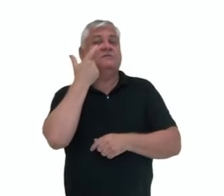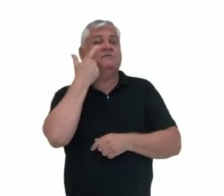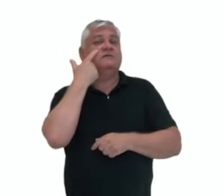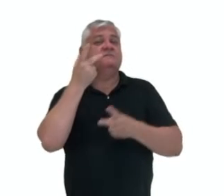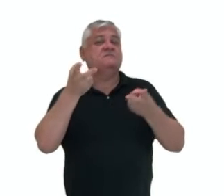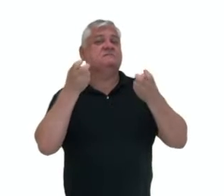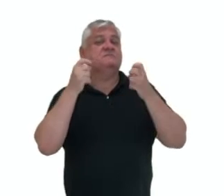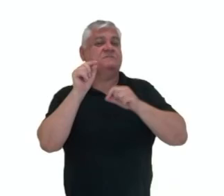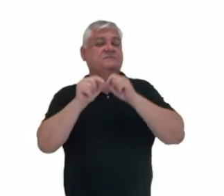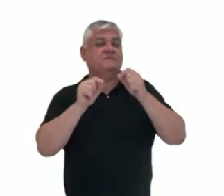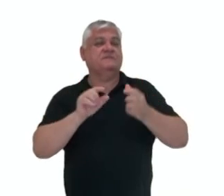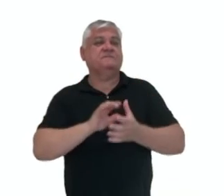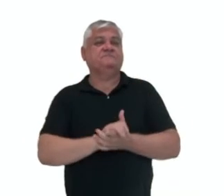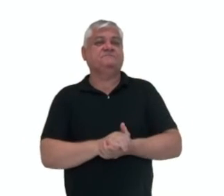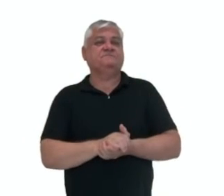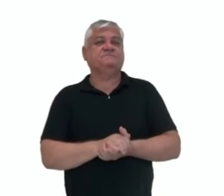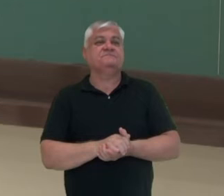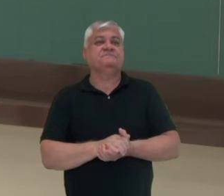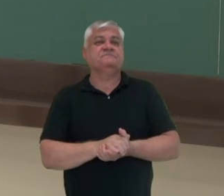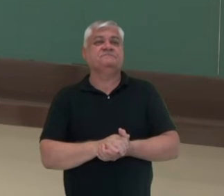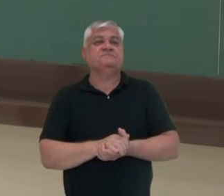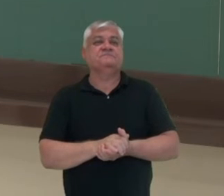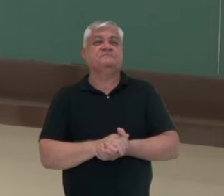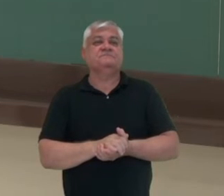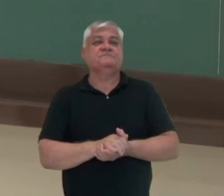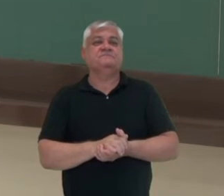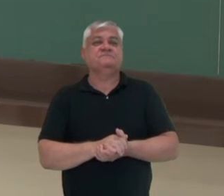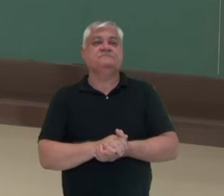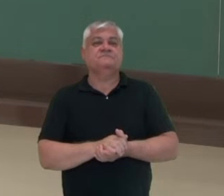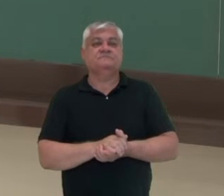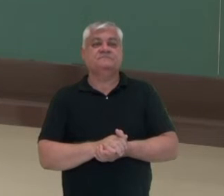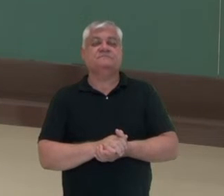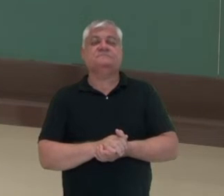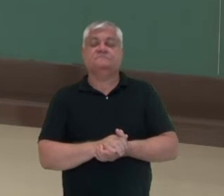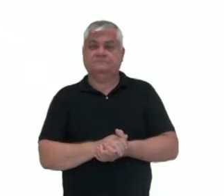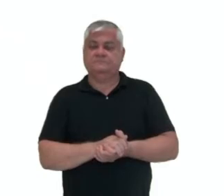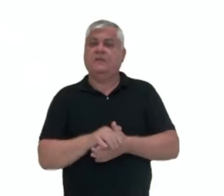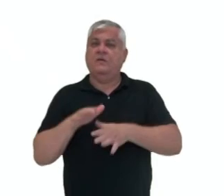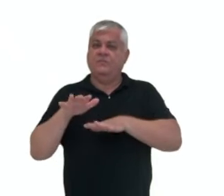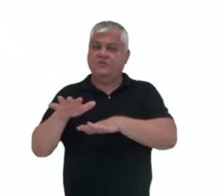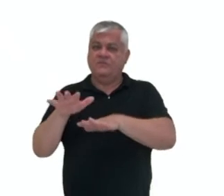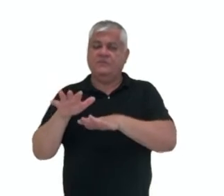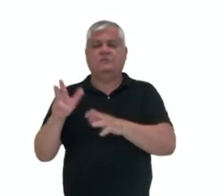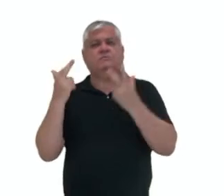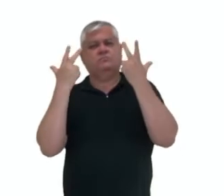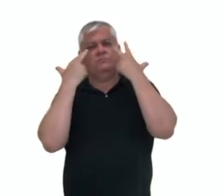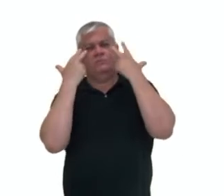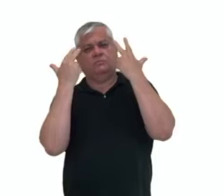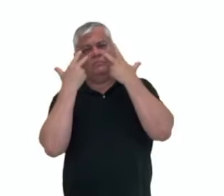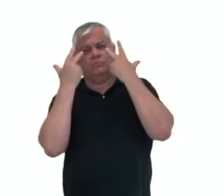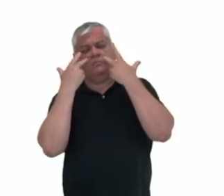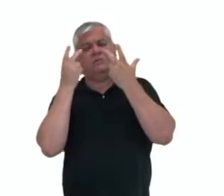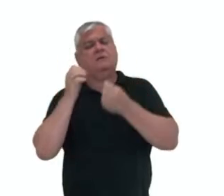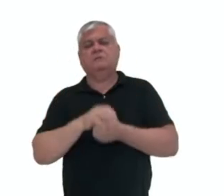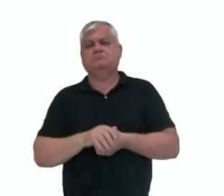notamos aqui é o seguinte, ó. Um movimento espontâneo